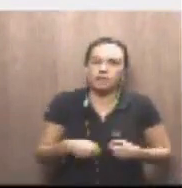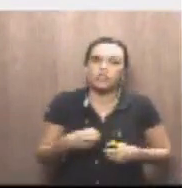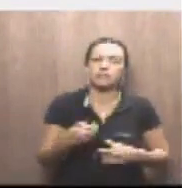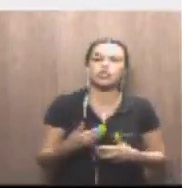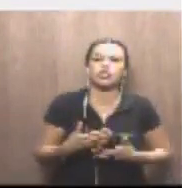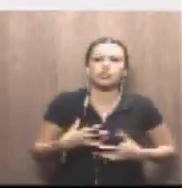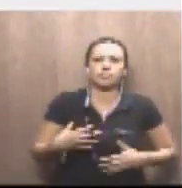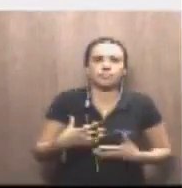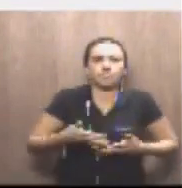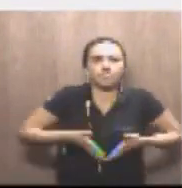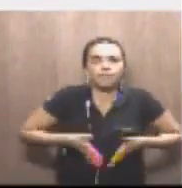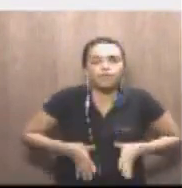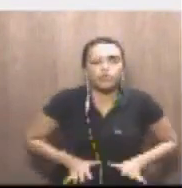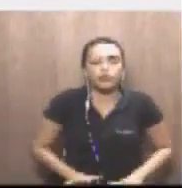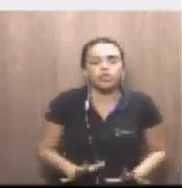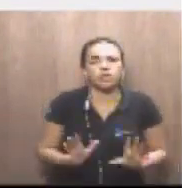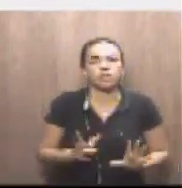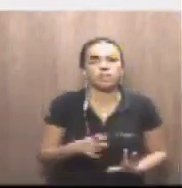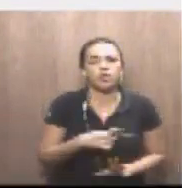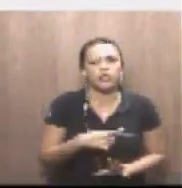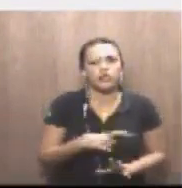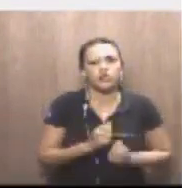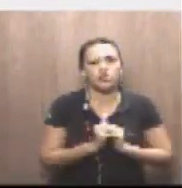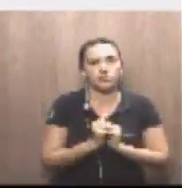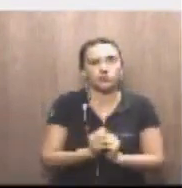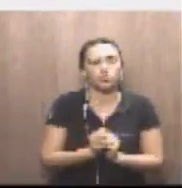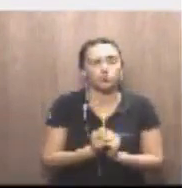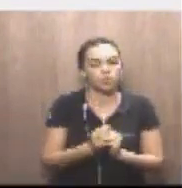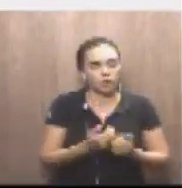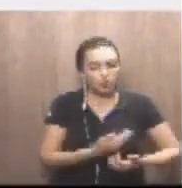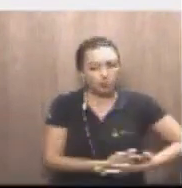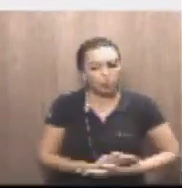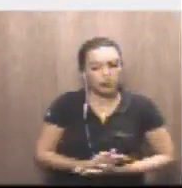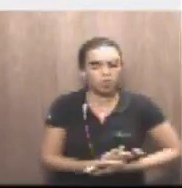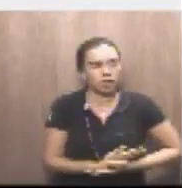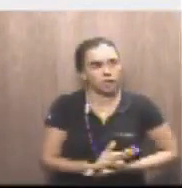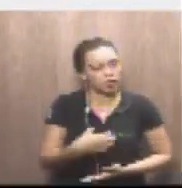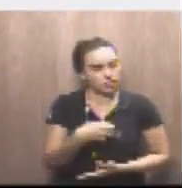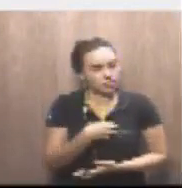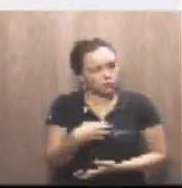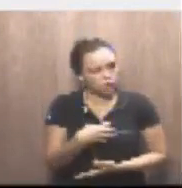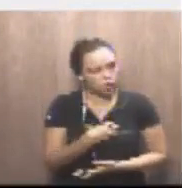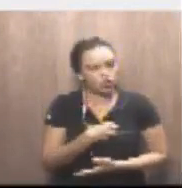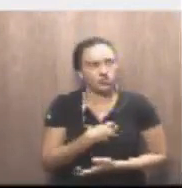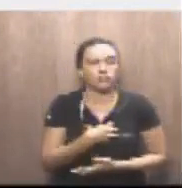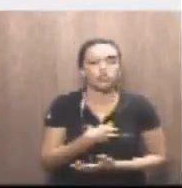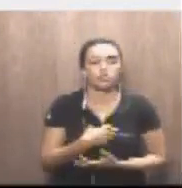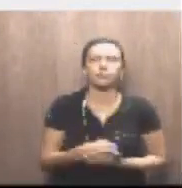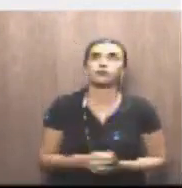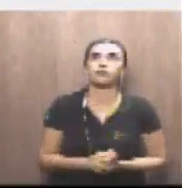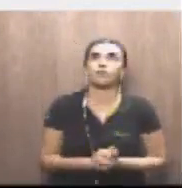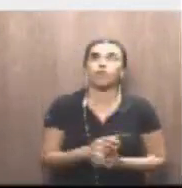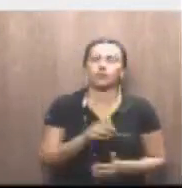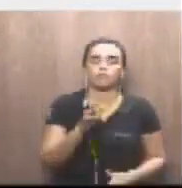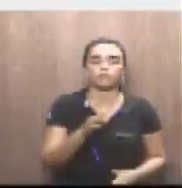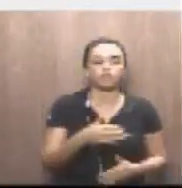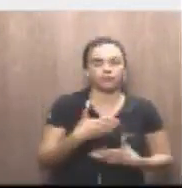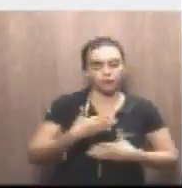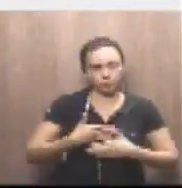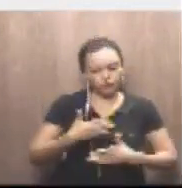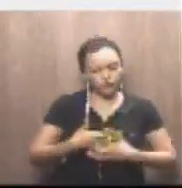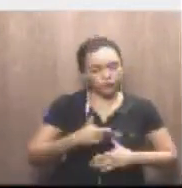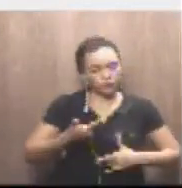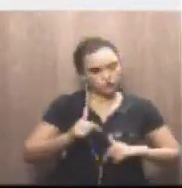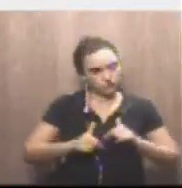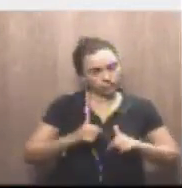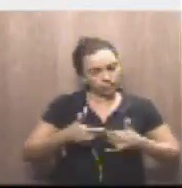processo. Ela precisa, juntamente com o seu bebê, esse binômio de encontro a essa realidade da fisiologia do